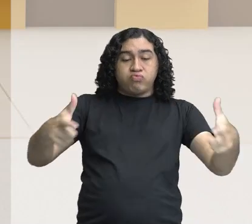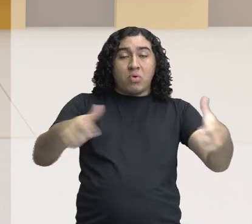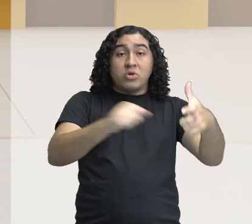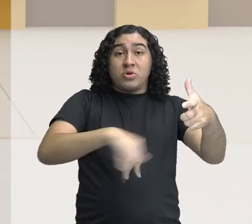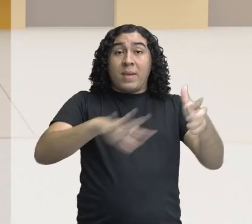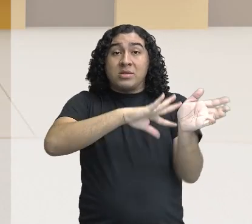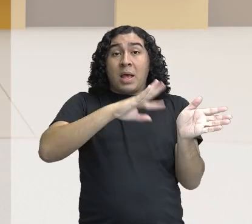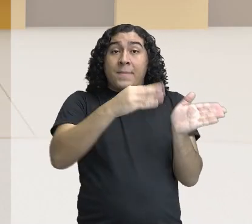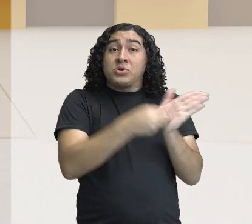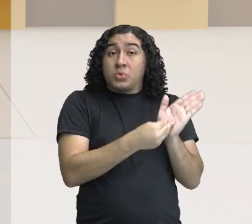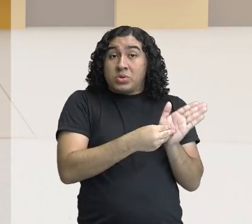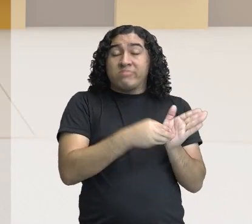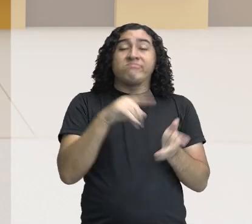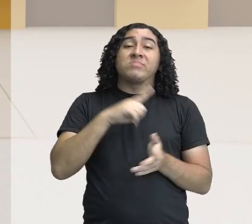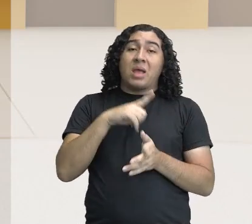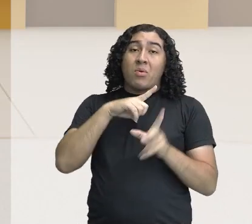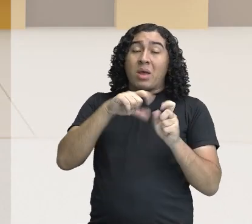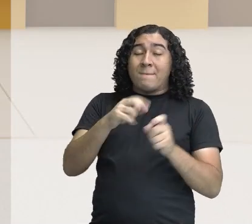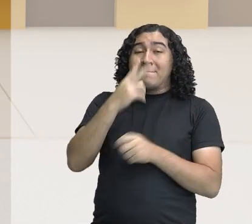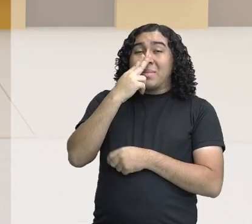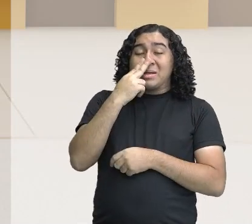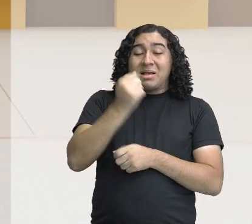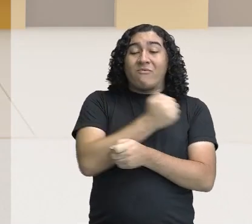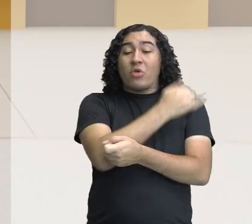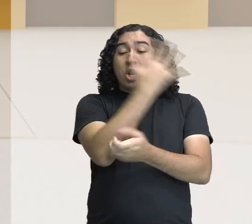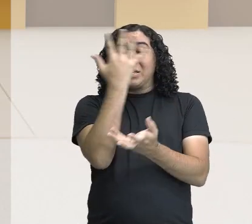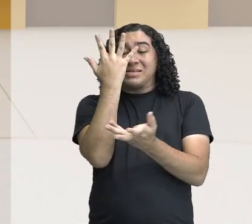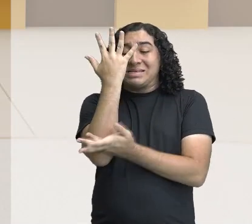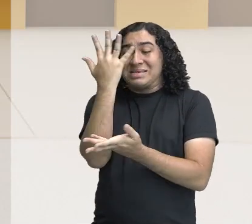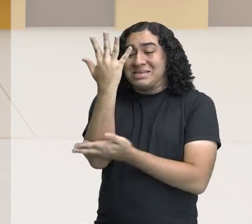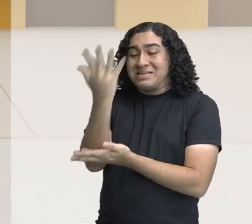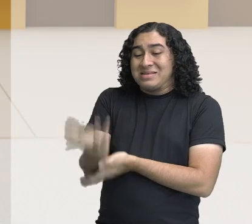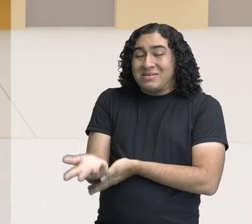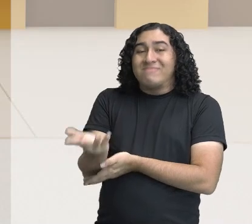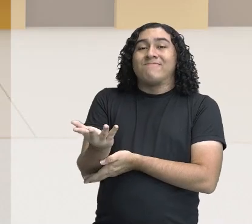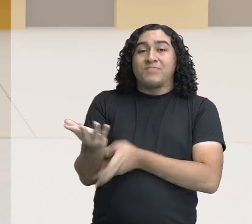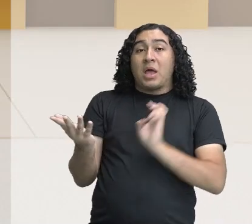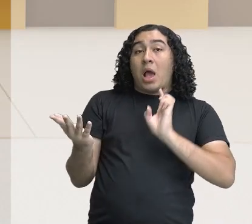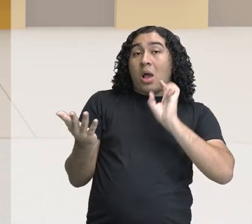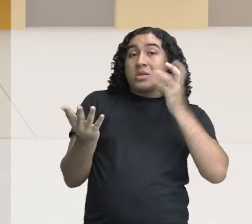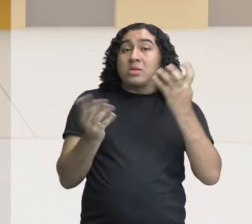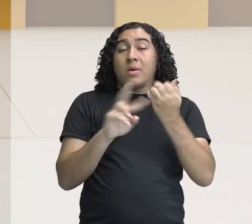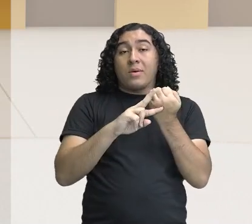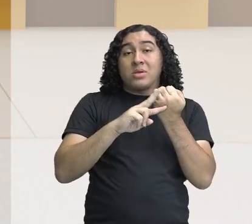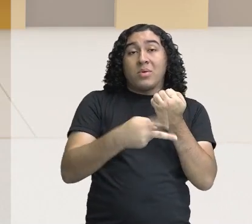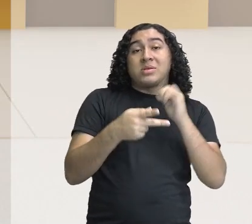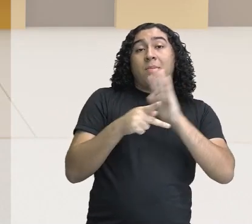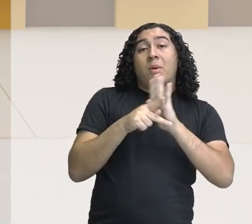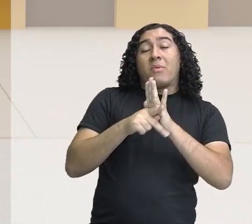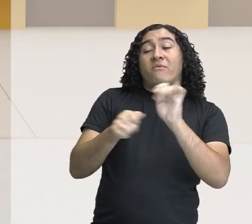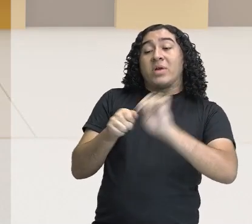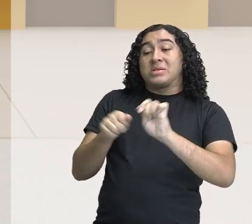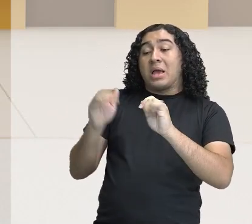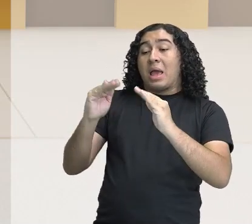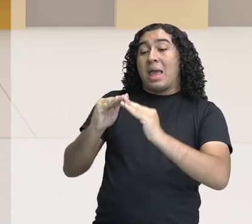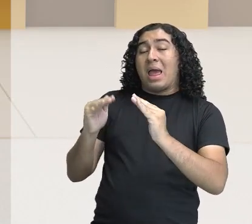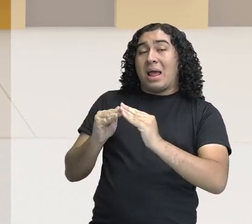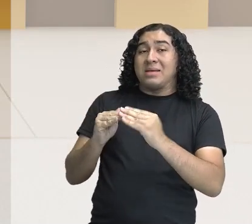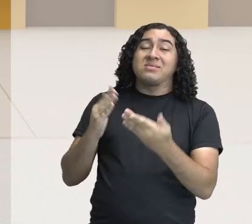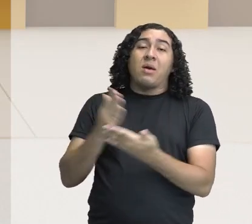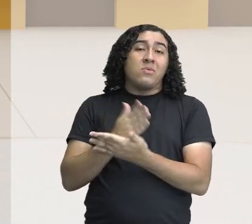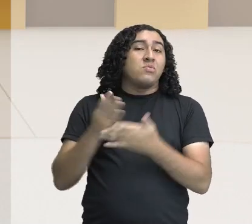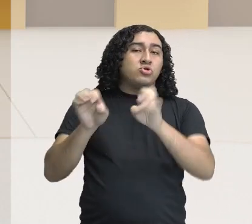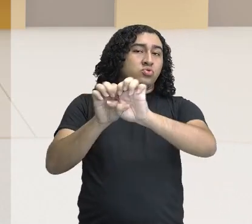região amazônica tem pressionado as florestas, levando ao desmatamento para a construção de infraestrutura